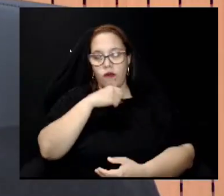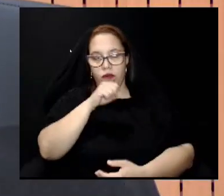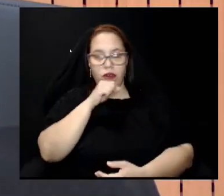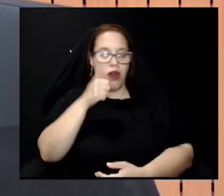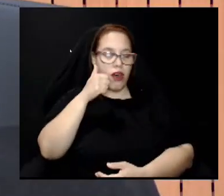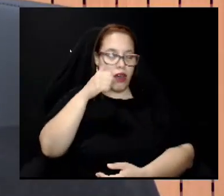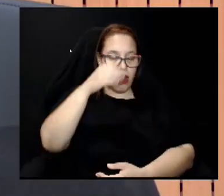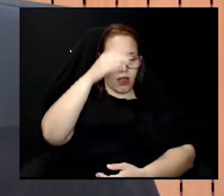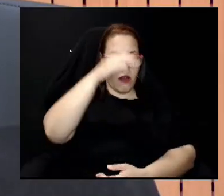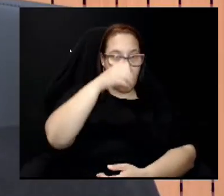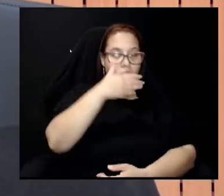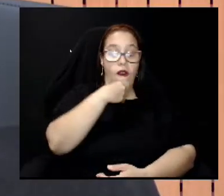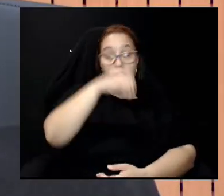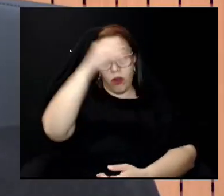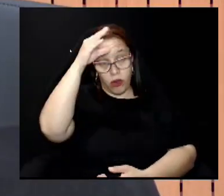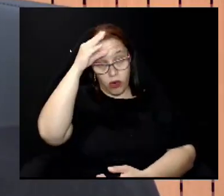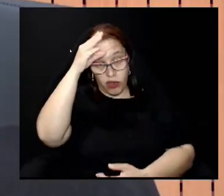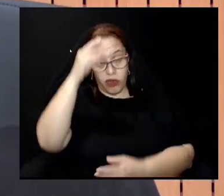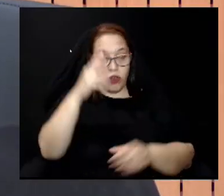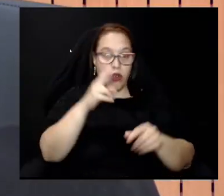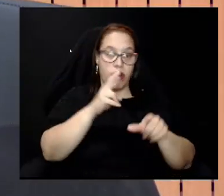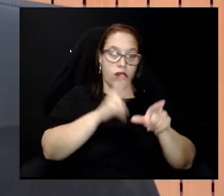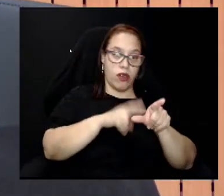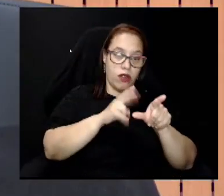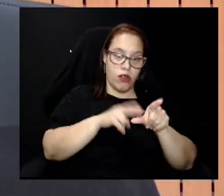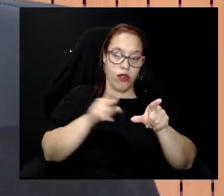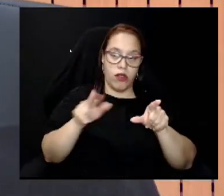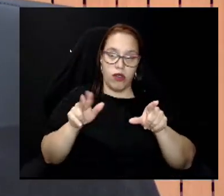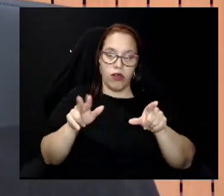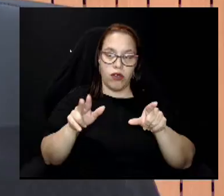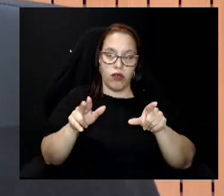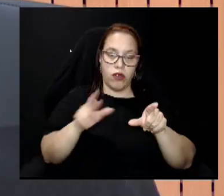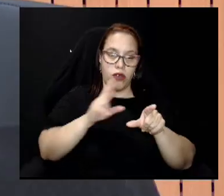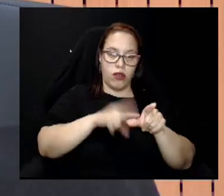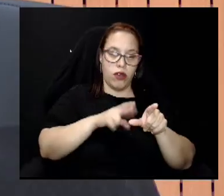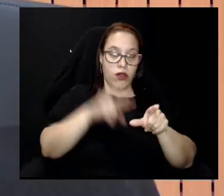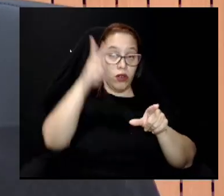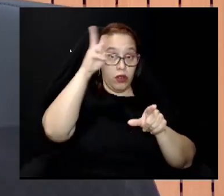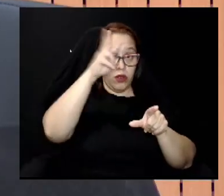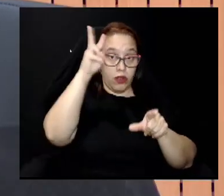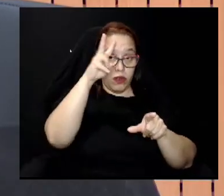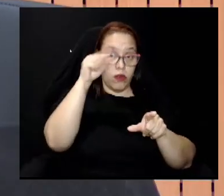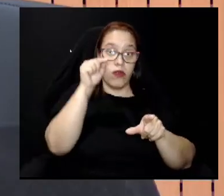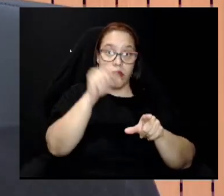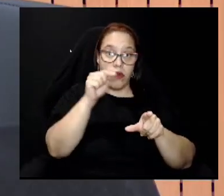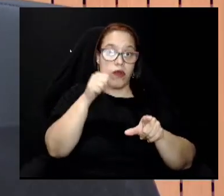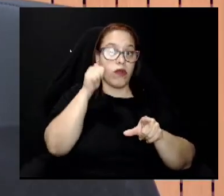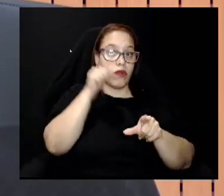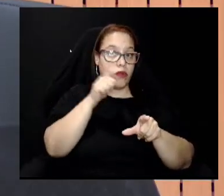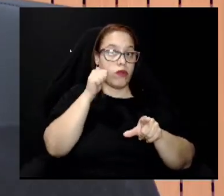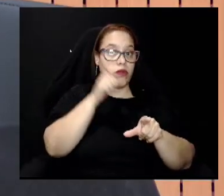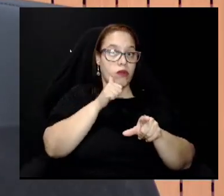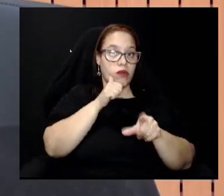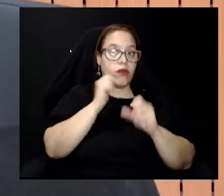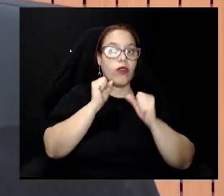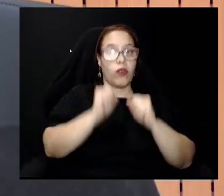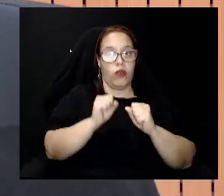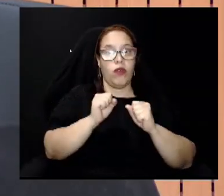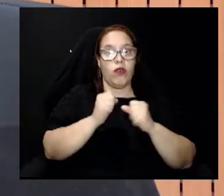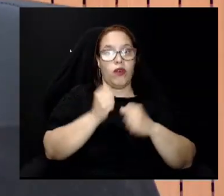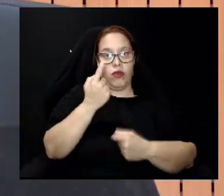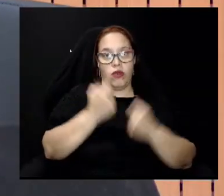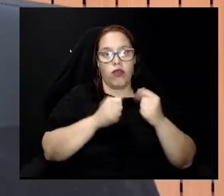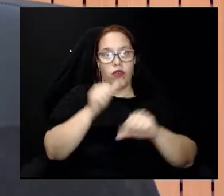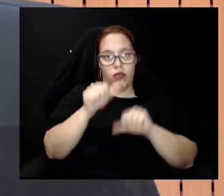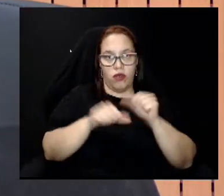irmãos com câncer de próstata, a gente também tem que lembrar que aquela mulher pode ter alguma alteração genética que